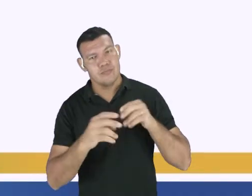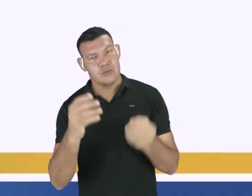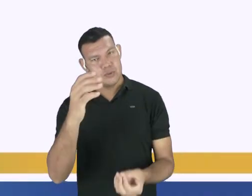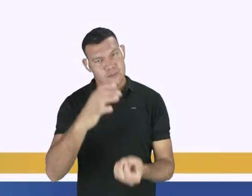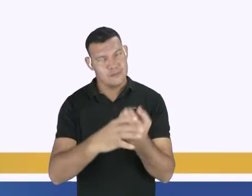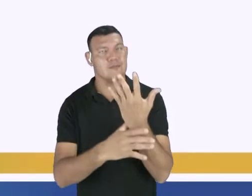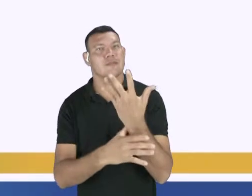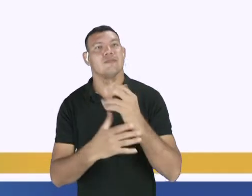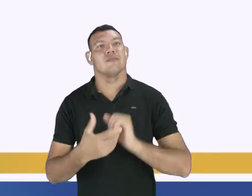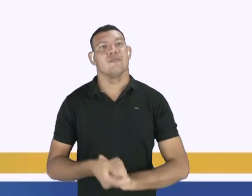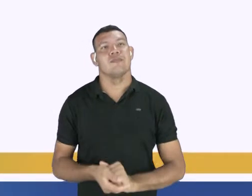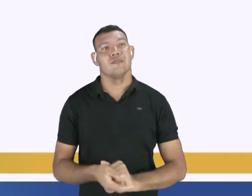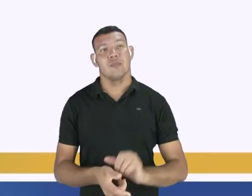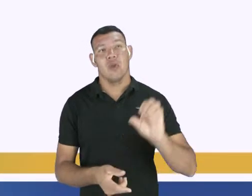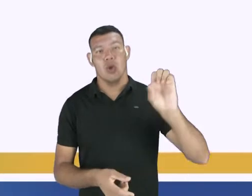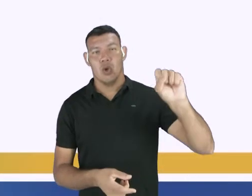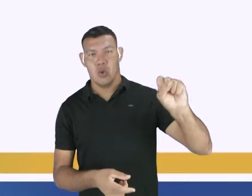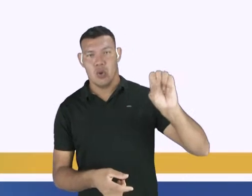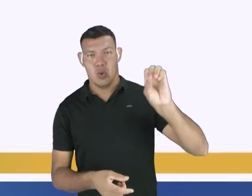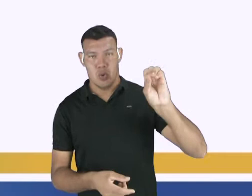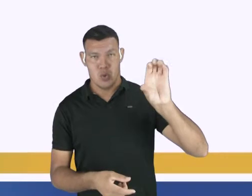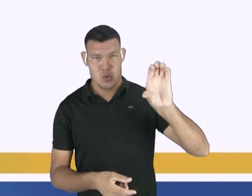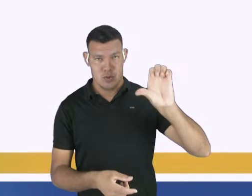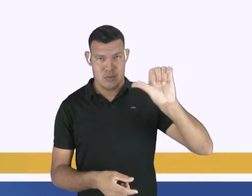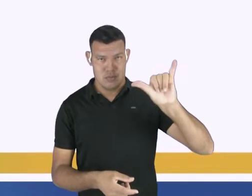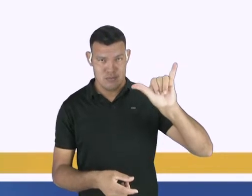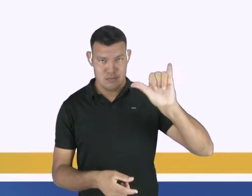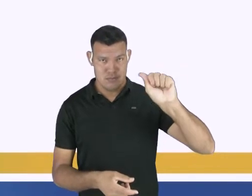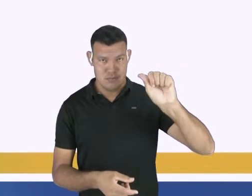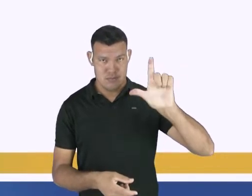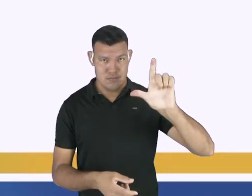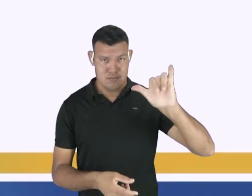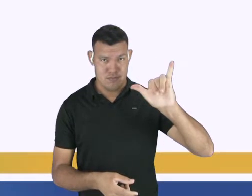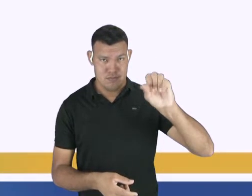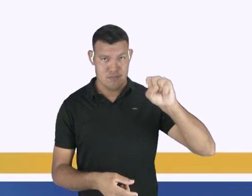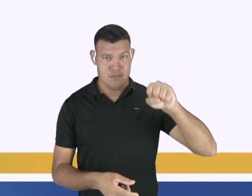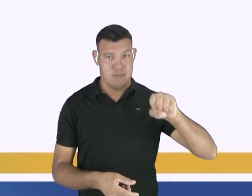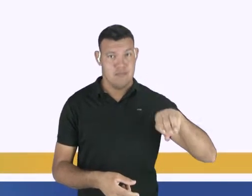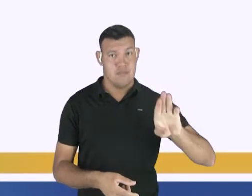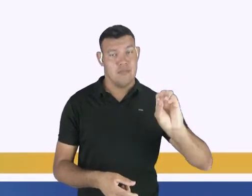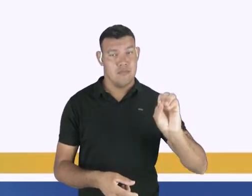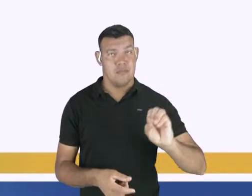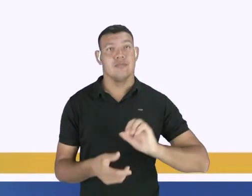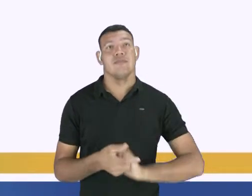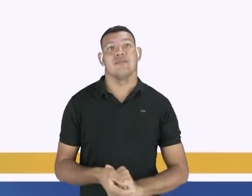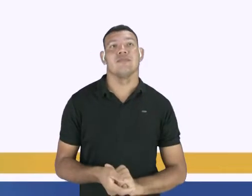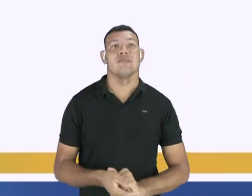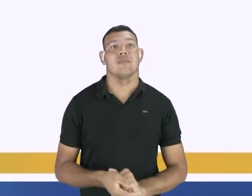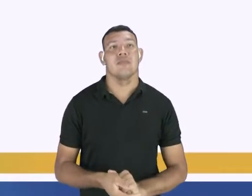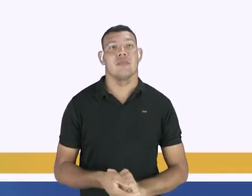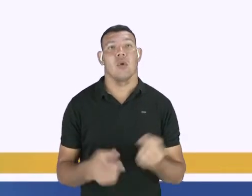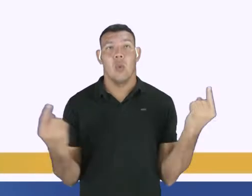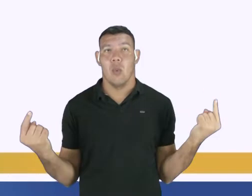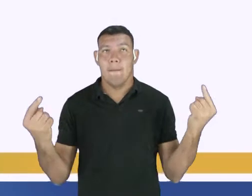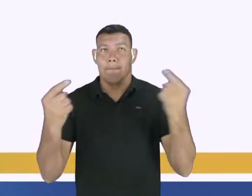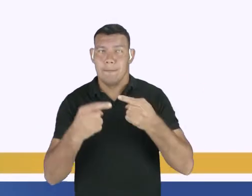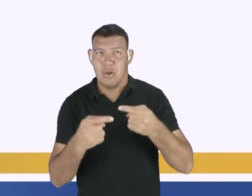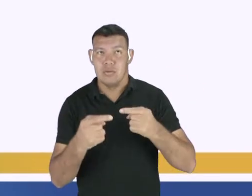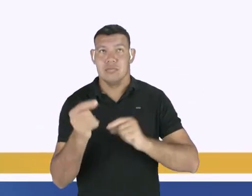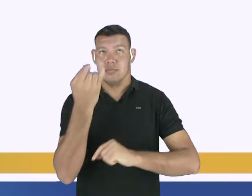O socialismo. Em oposição às ideias defendidas pelo liberalismo, surgiu o socialismo, cujo